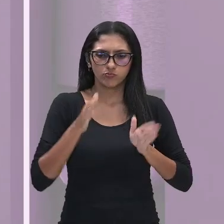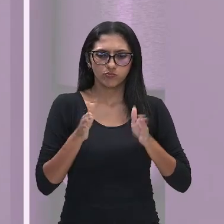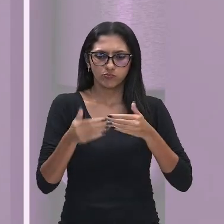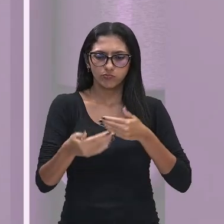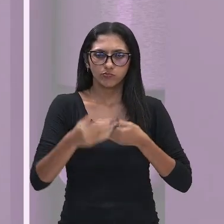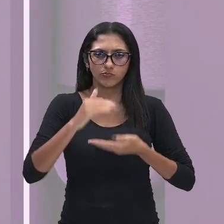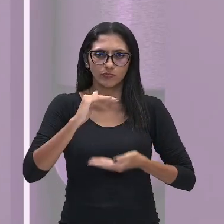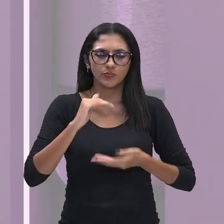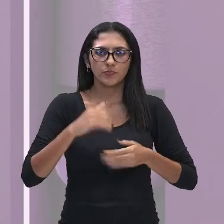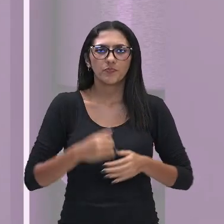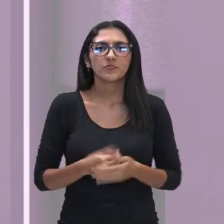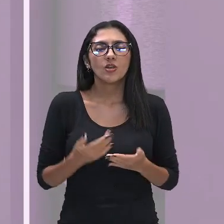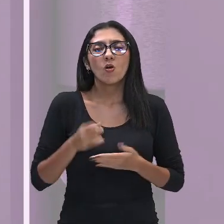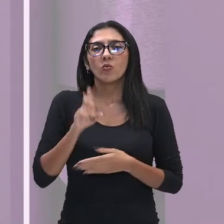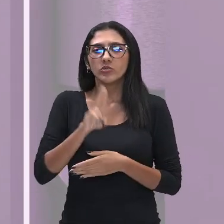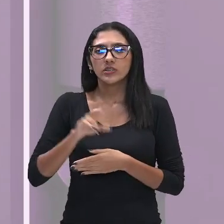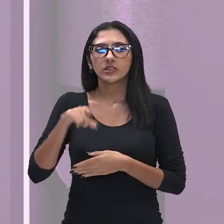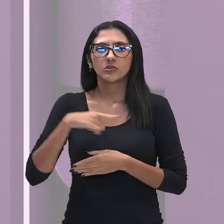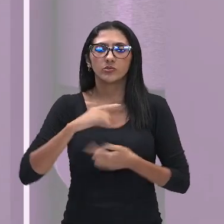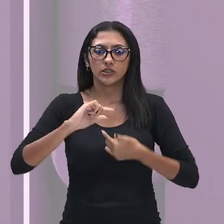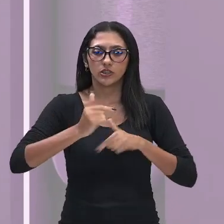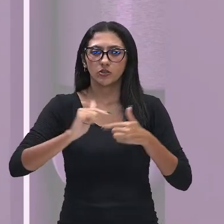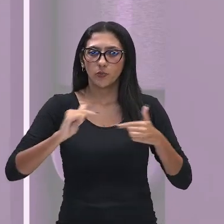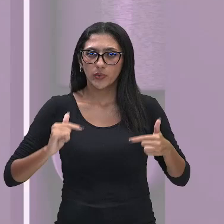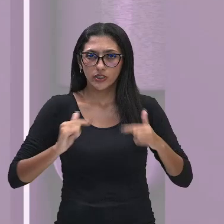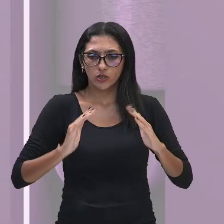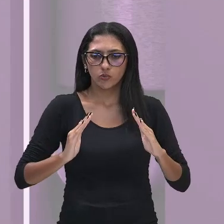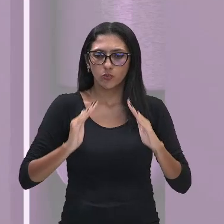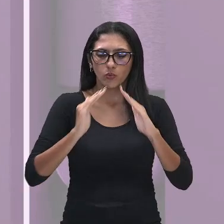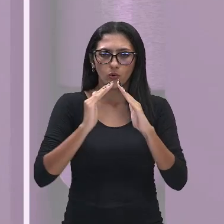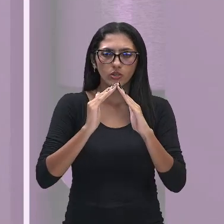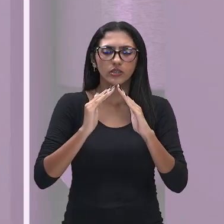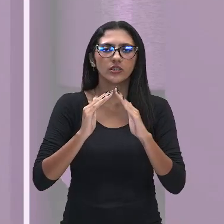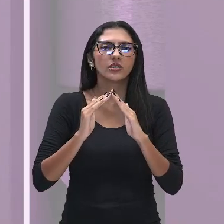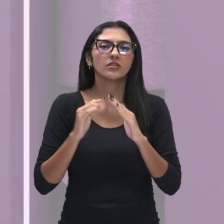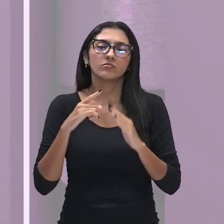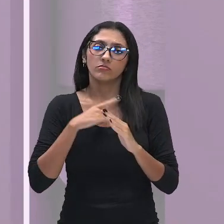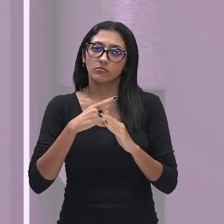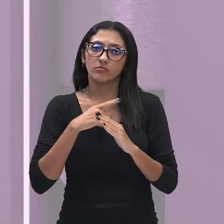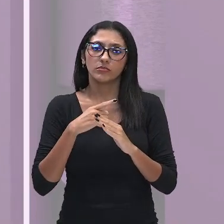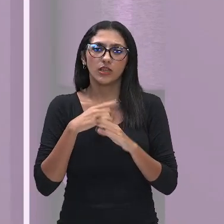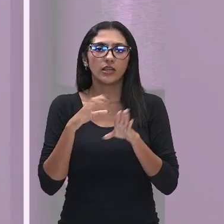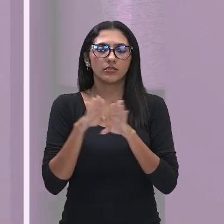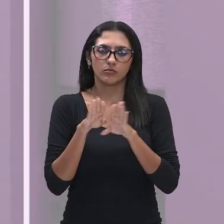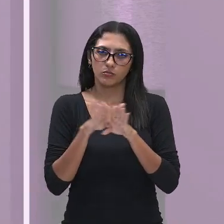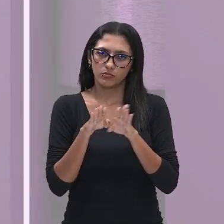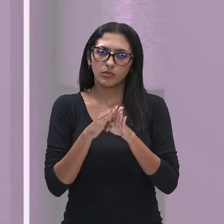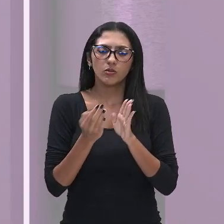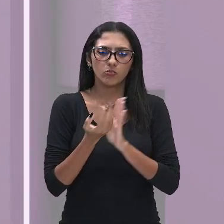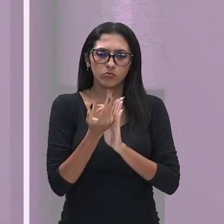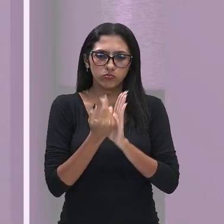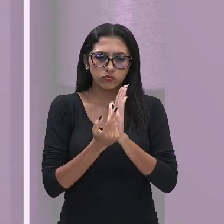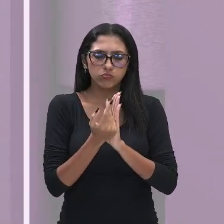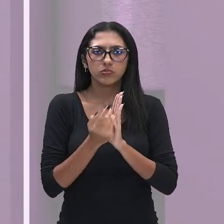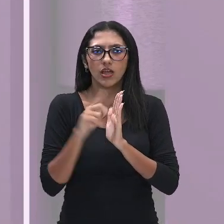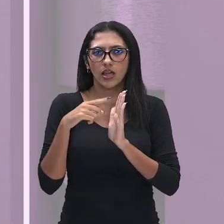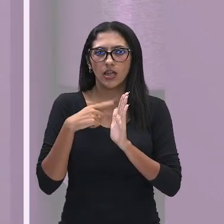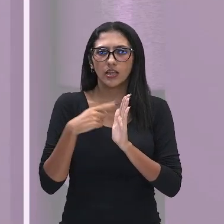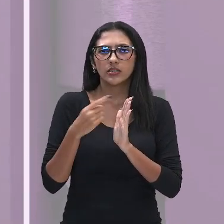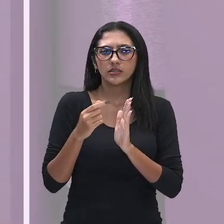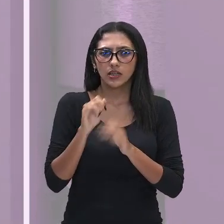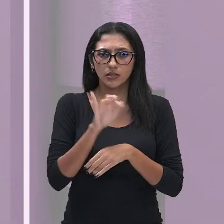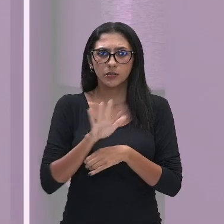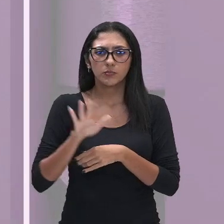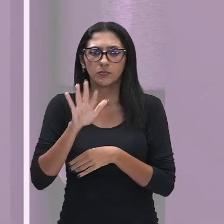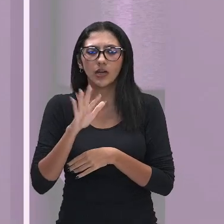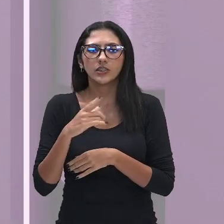com o cone, a gente tem um triângulo retângulo e essa revolução ou esse giro será sempre